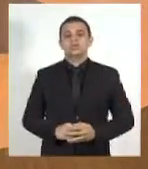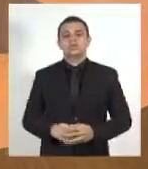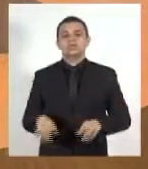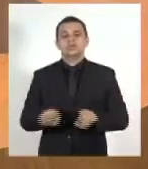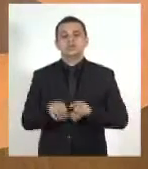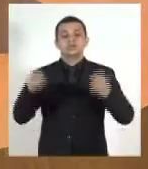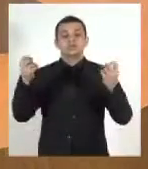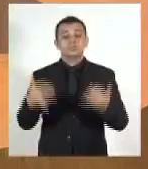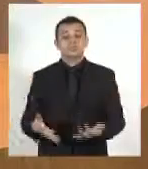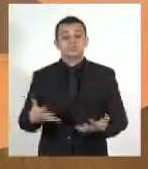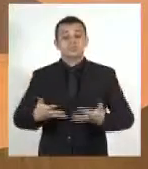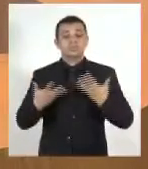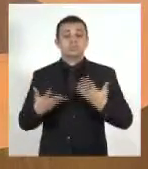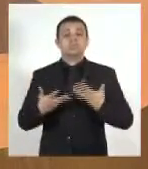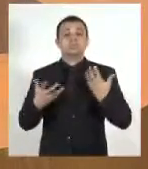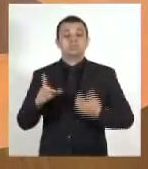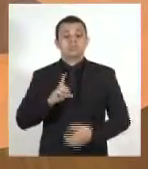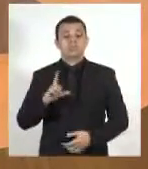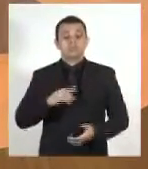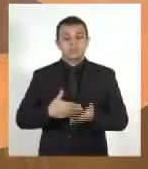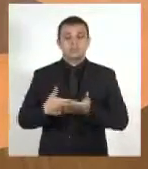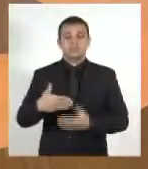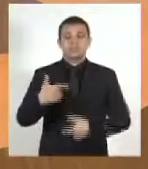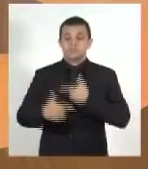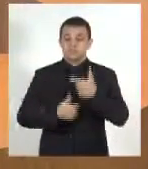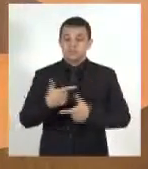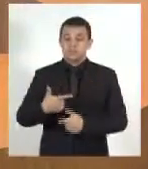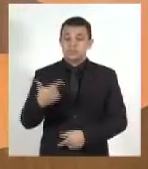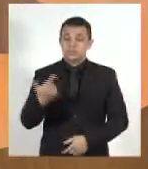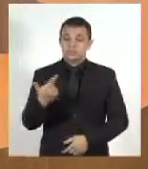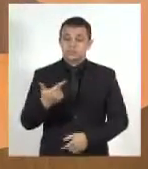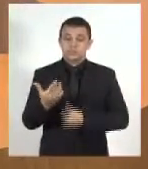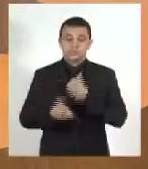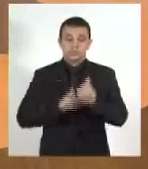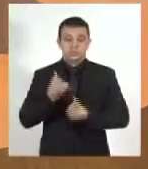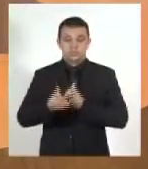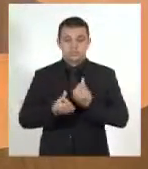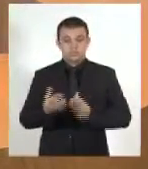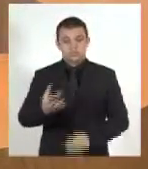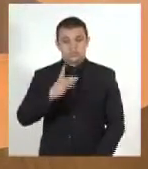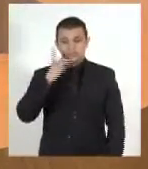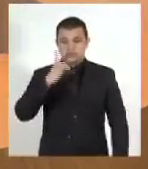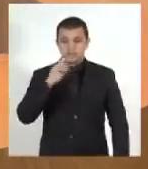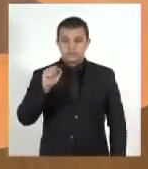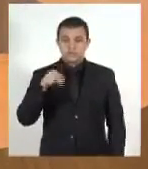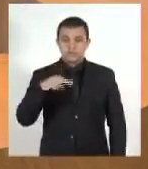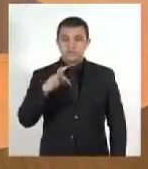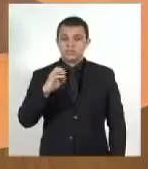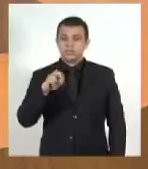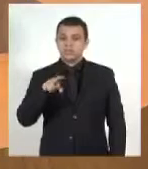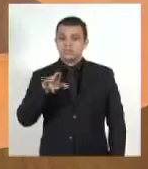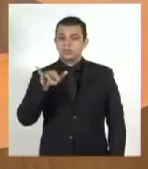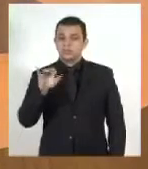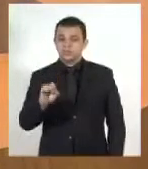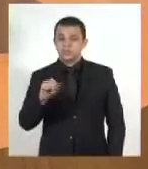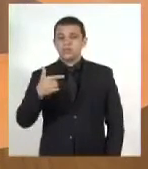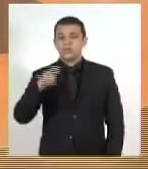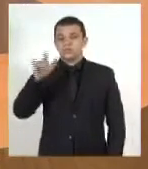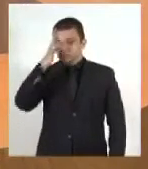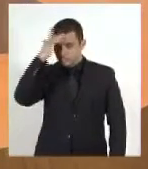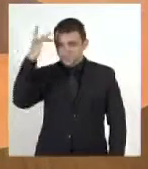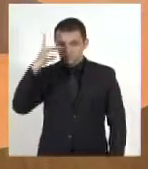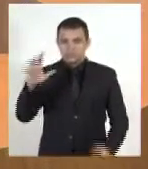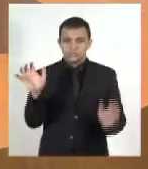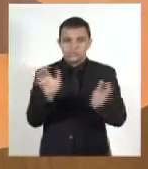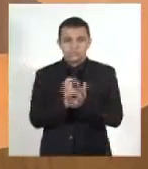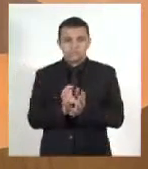alegria de reiniciar o trabalho no segundo semestre, deputado Antônio Pereira, demais parlamentares. Saudar